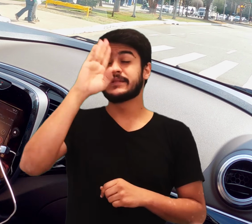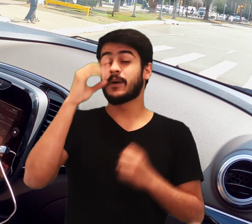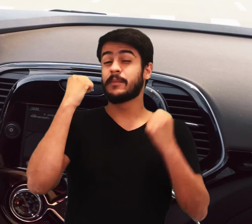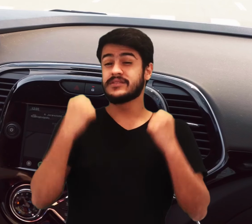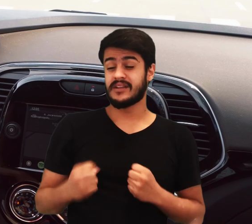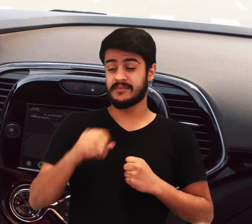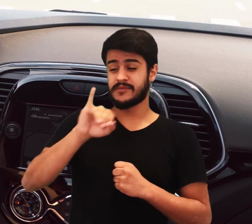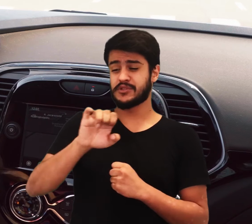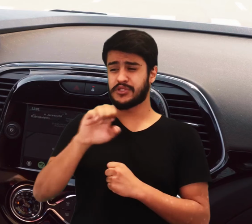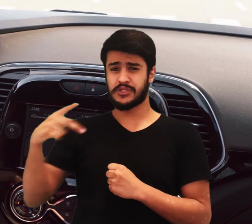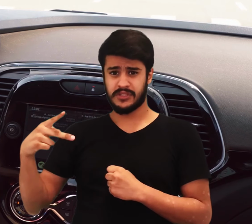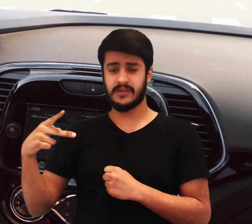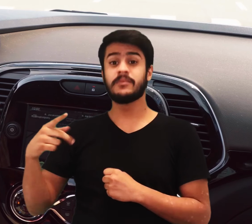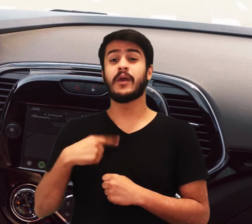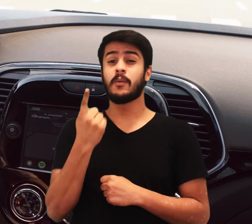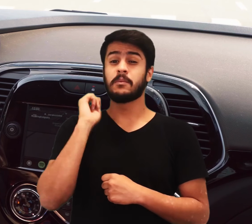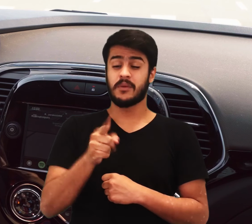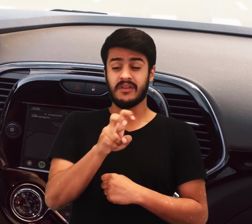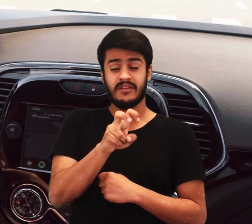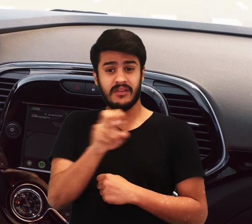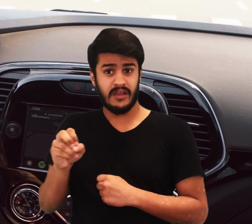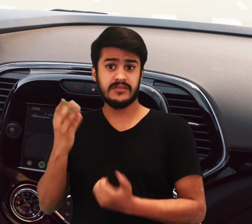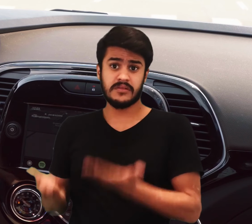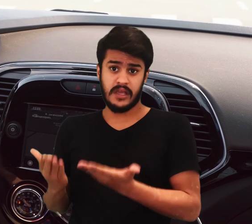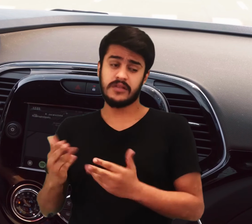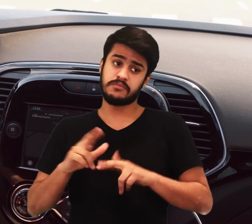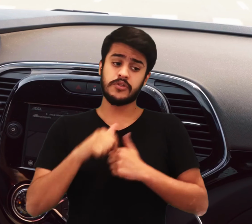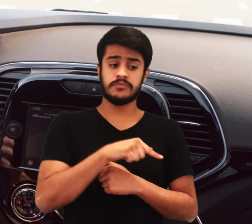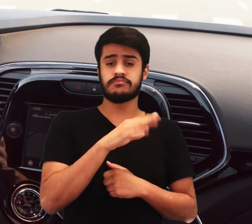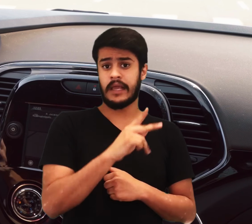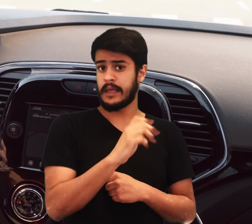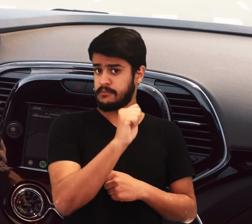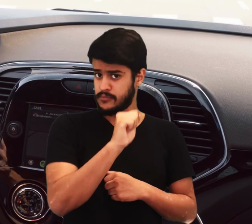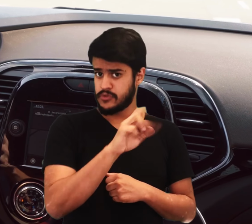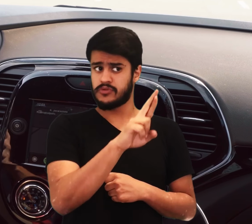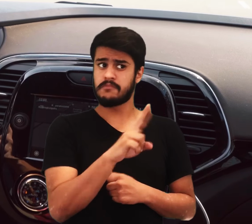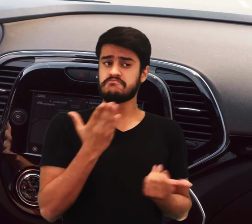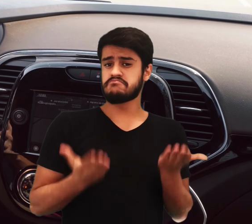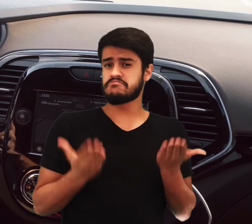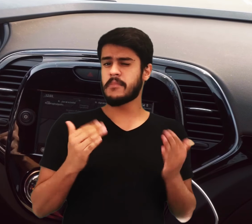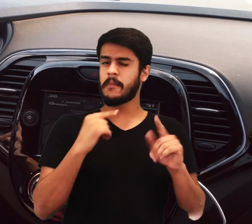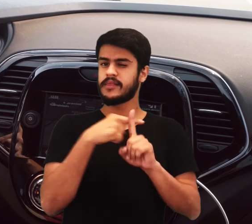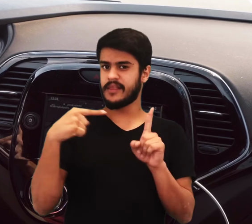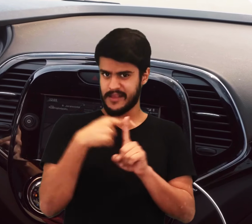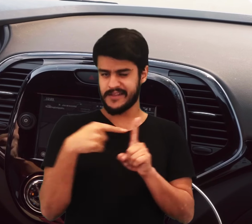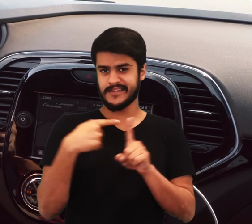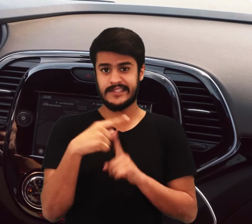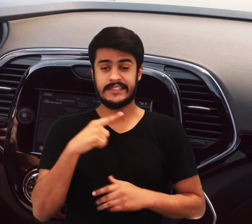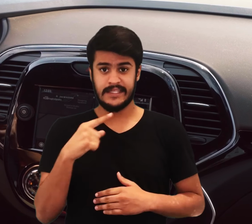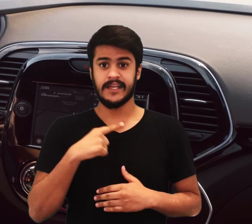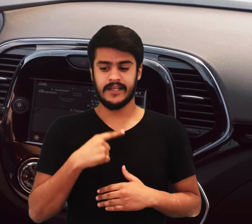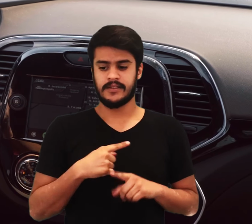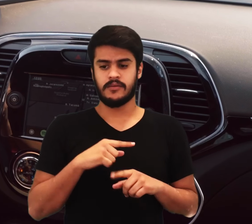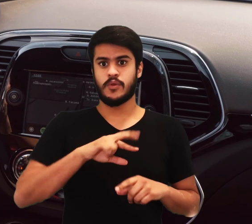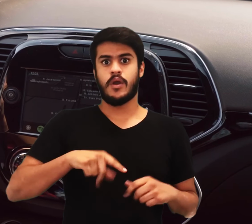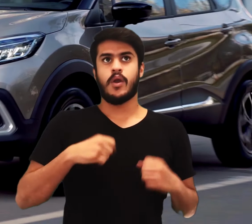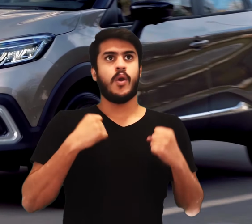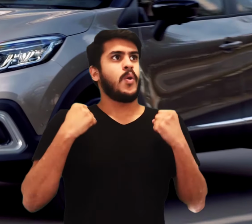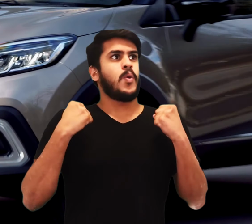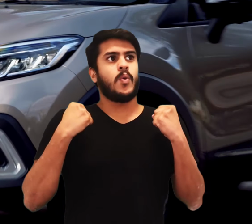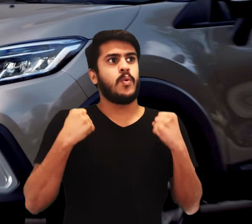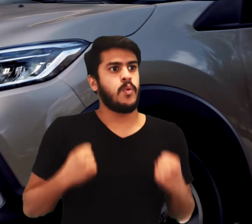de massa seria o Renegade, que está ali na casa dos 1.500 kg, né? Então, a gente está aqui mais ou menos no meio do bolo ali, né? Então, também